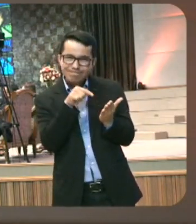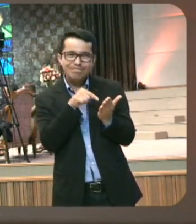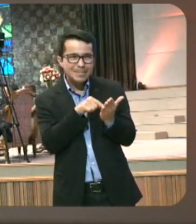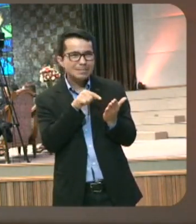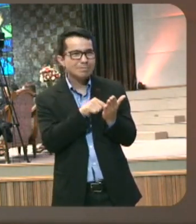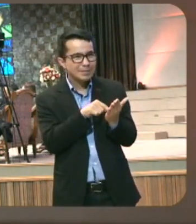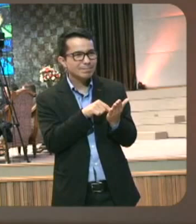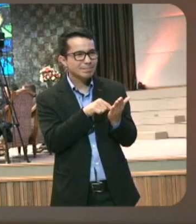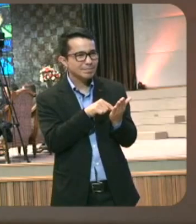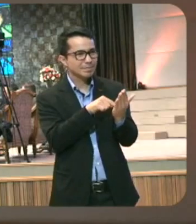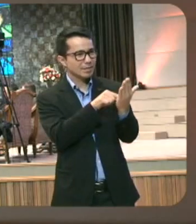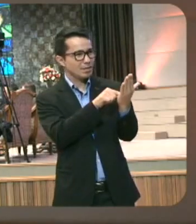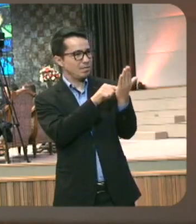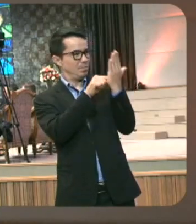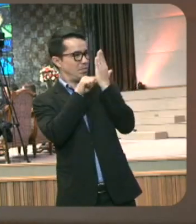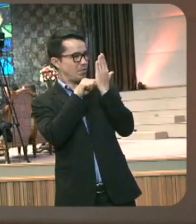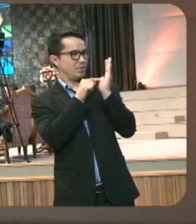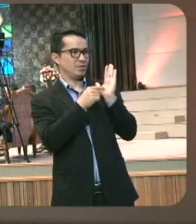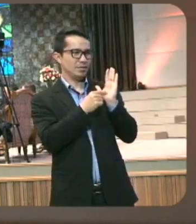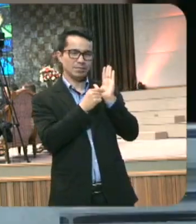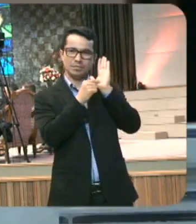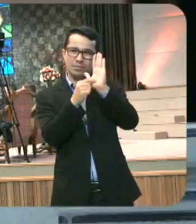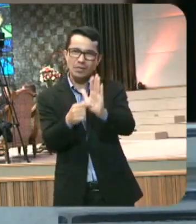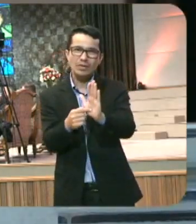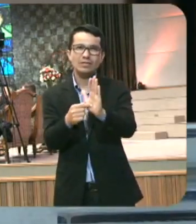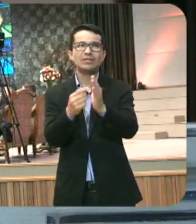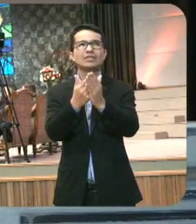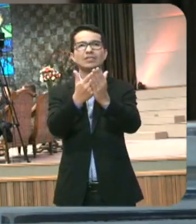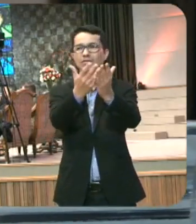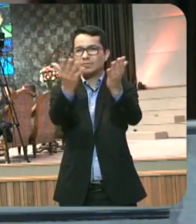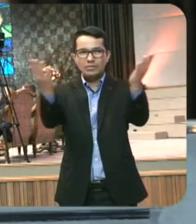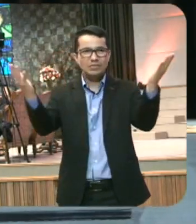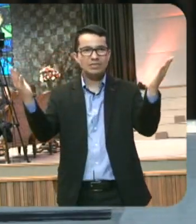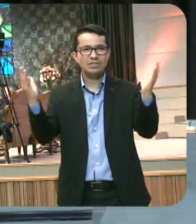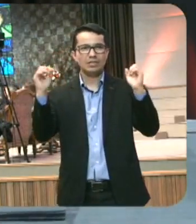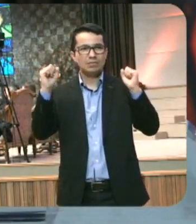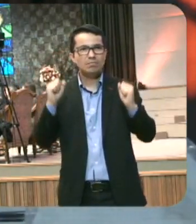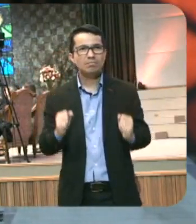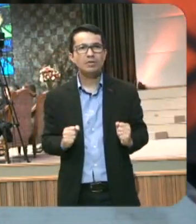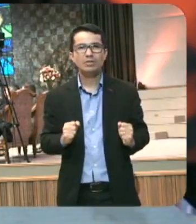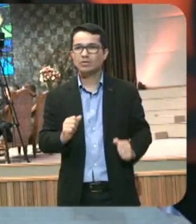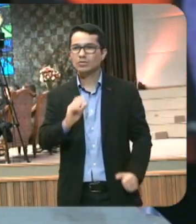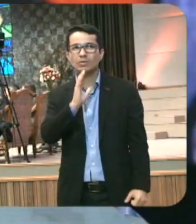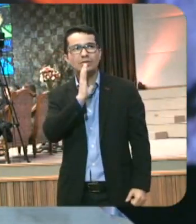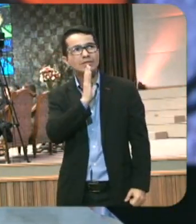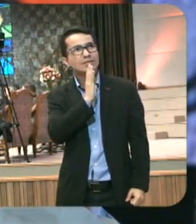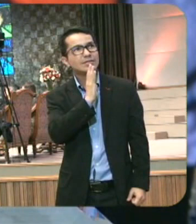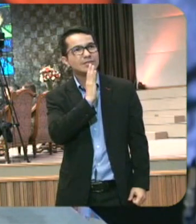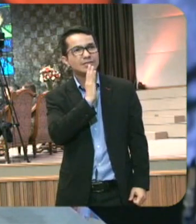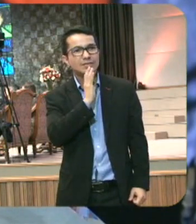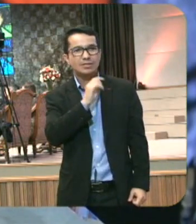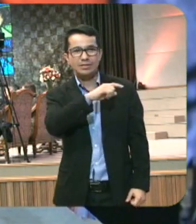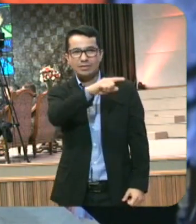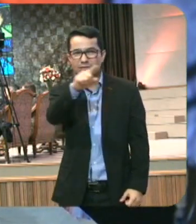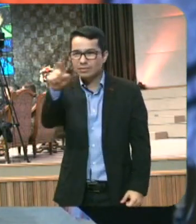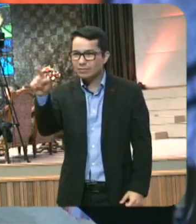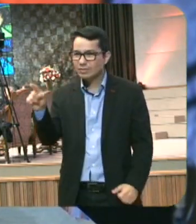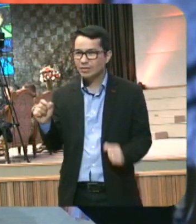de sermos pessoas que possam olhar para si mesmo e reconhecer os seus próprios erros.